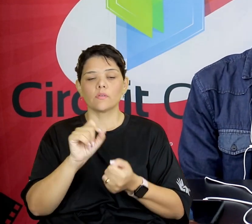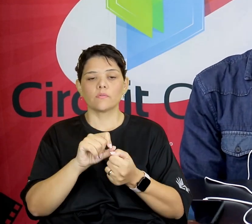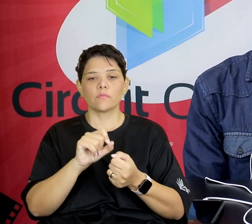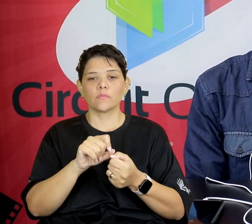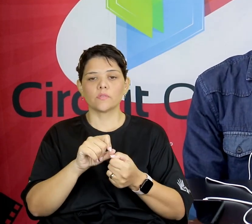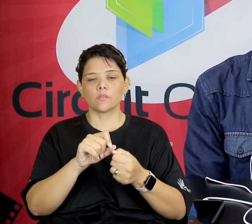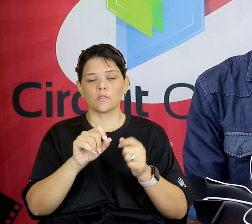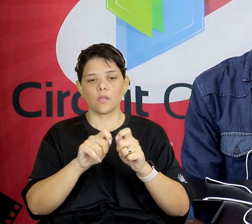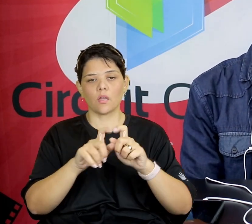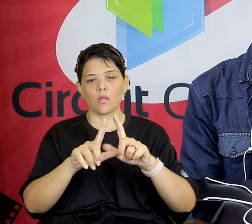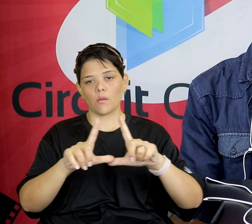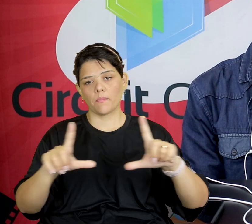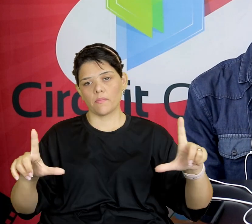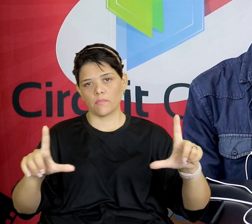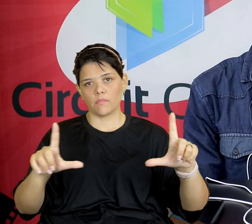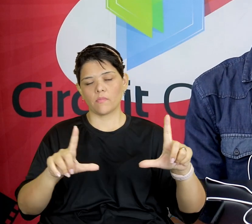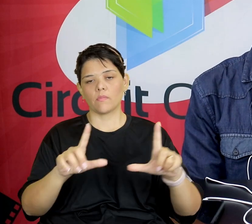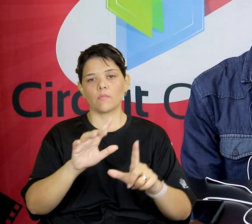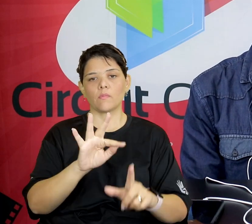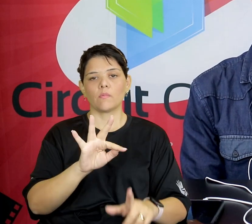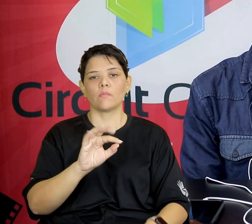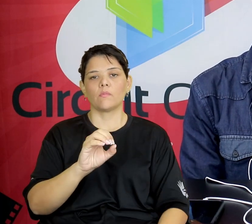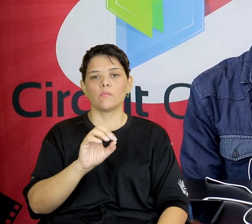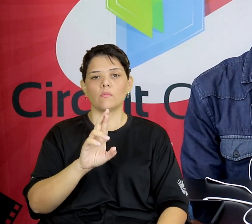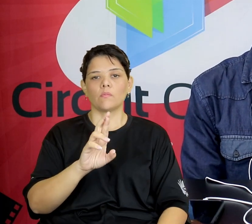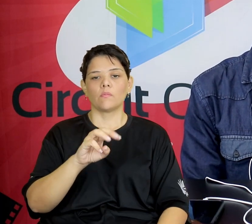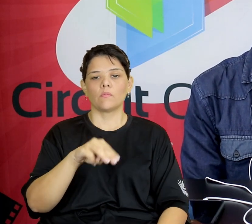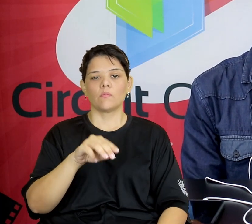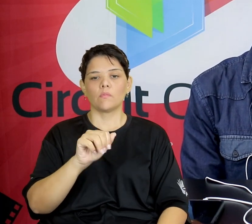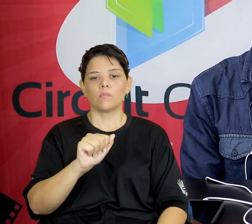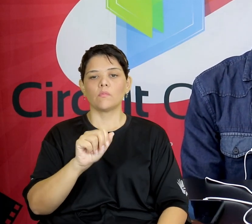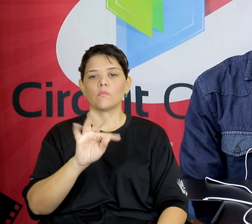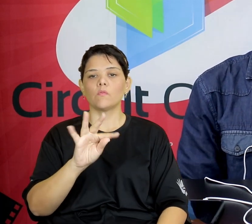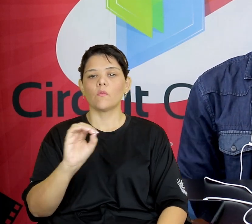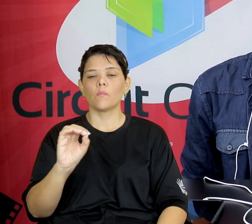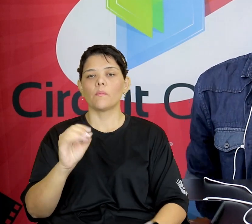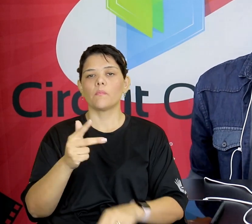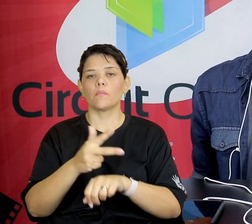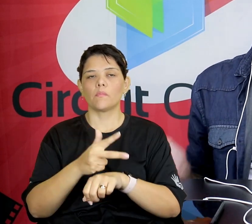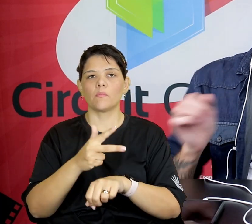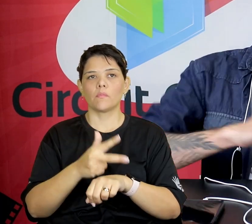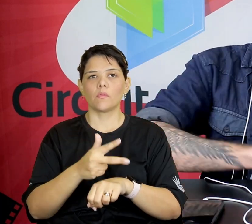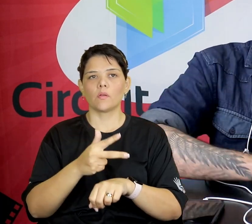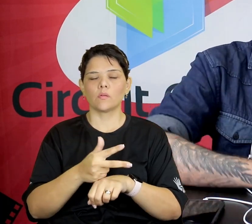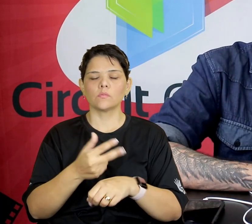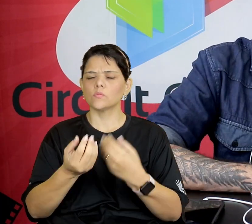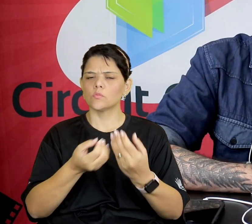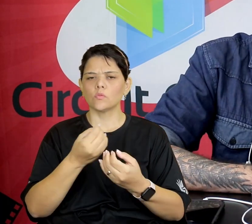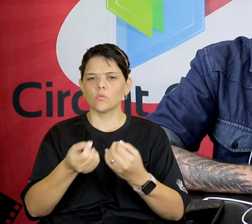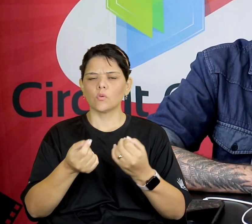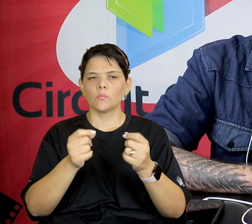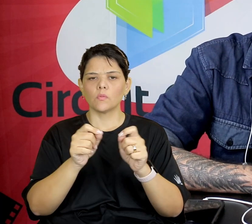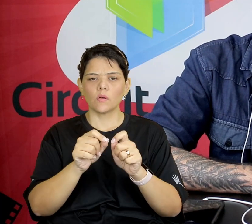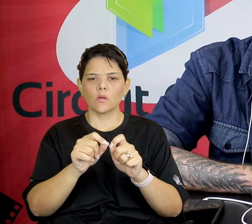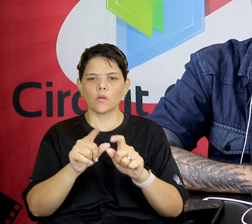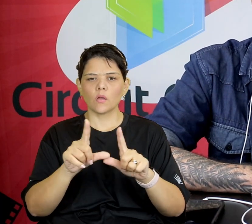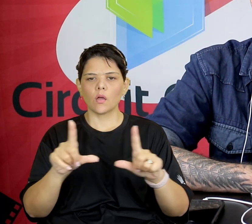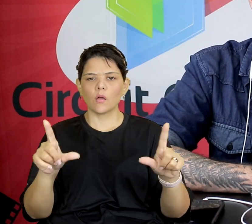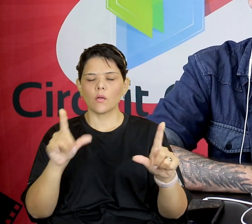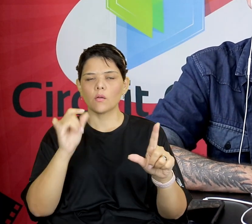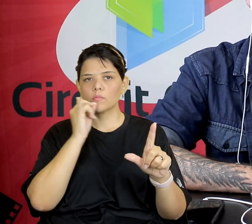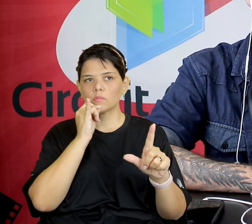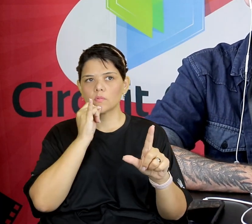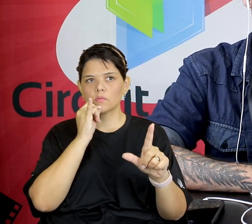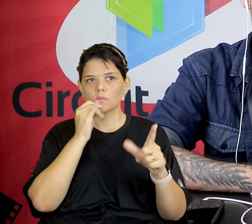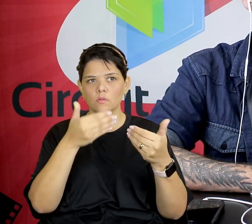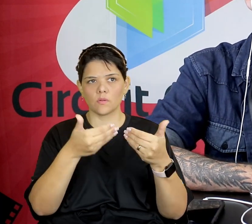o formato do vídeo, que é o que a gente vai falar daqui a pouco. Como assim aumentar o formato do vídeo? Eu vou abrir um projeto novo com